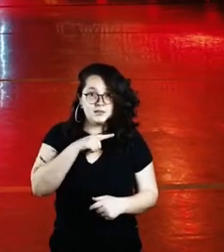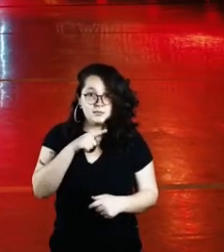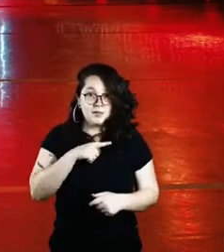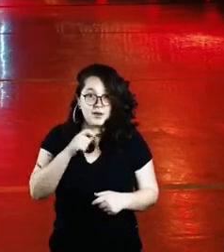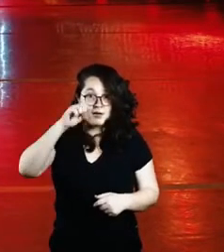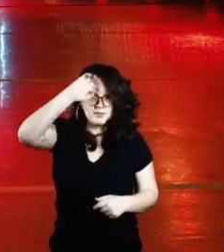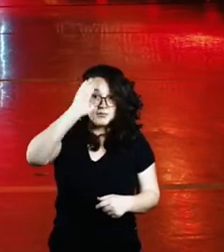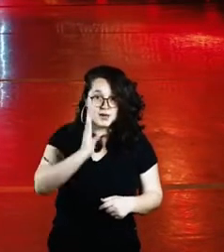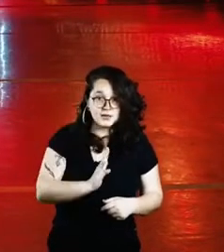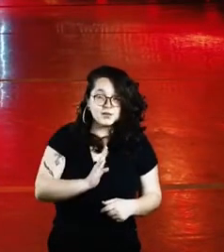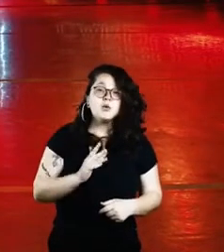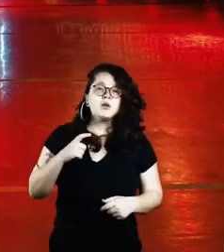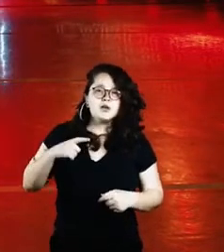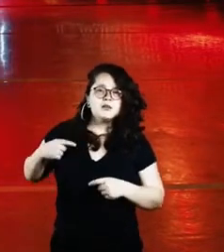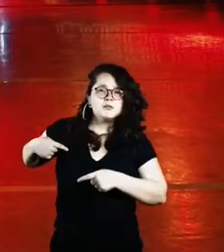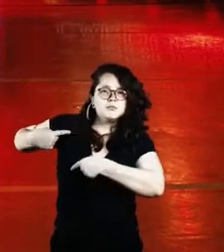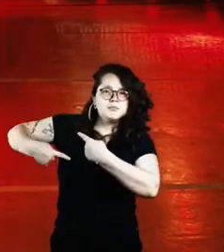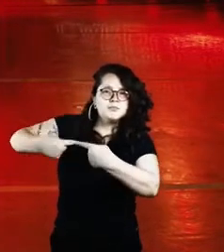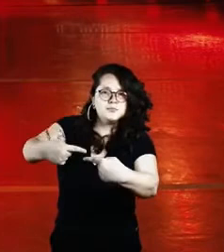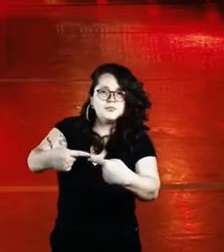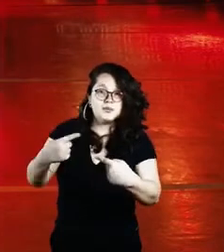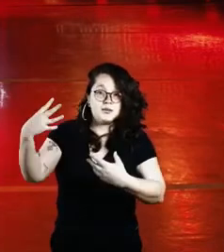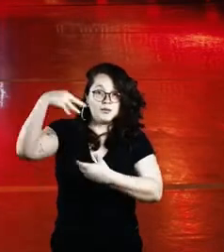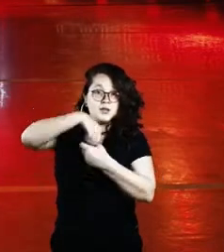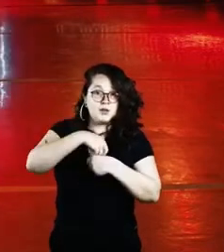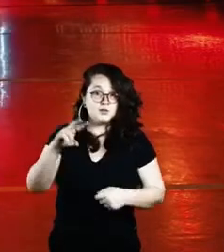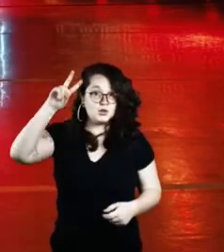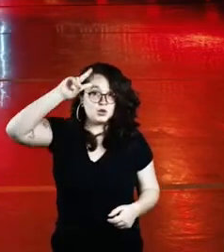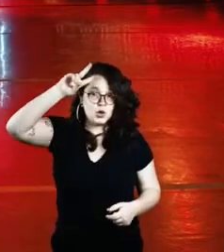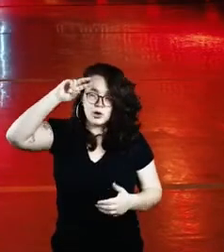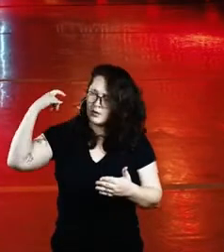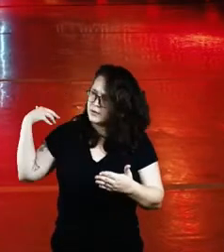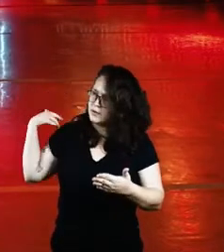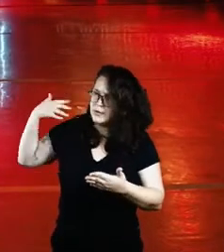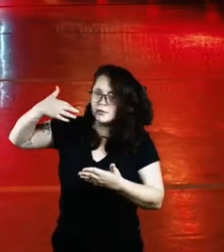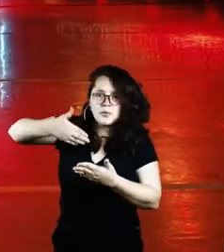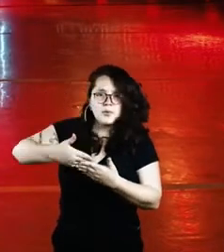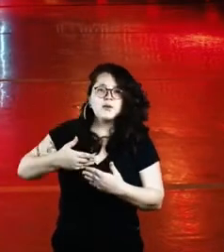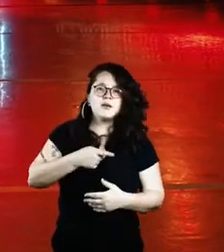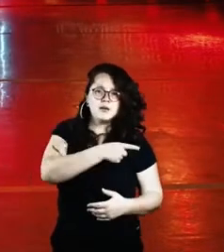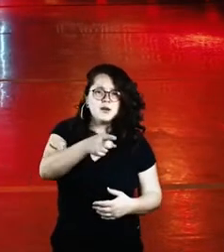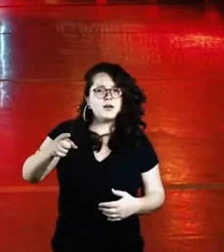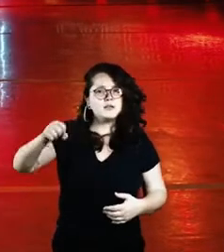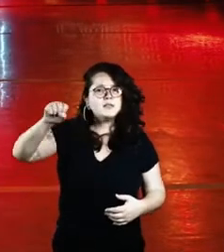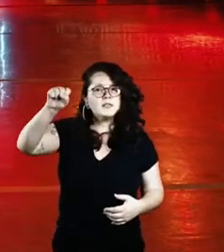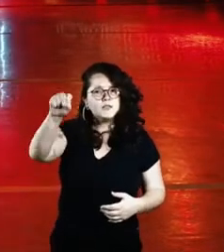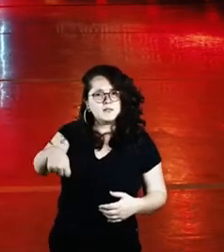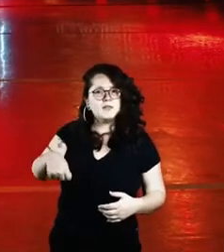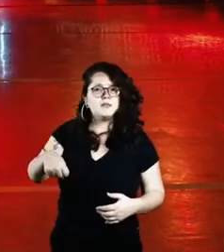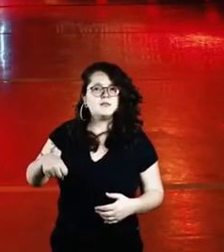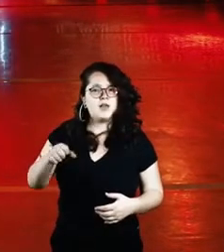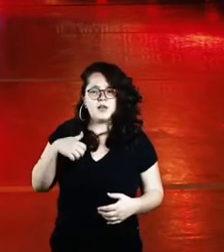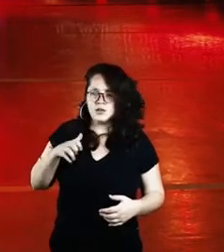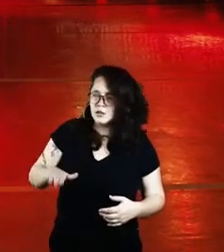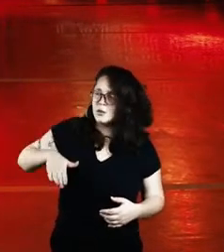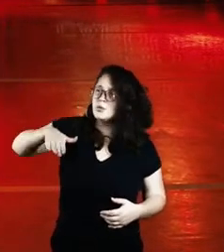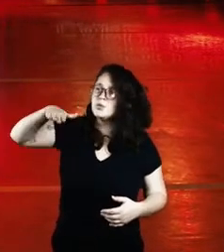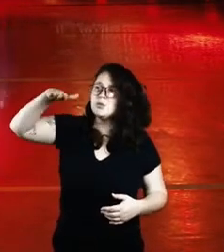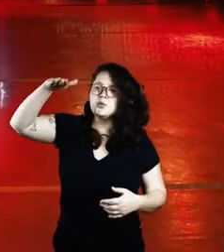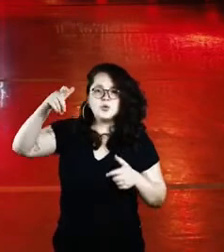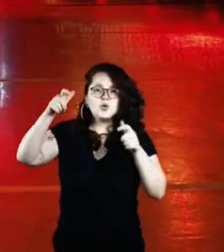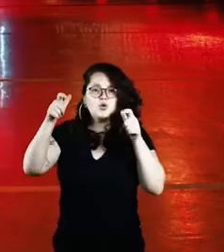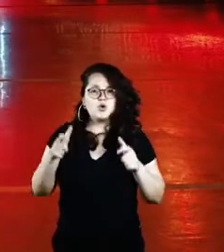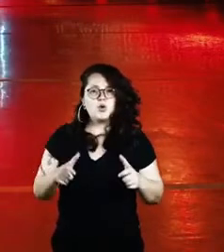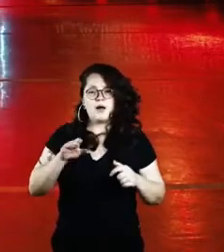que foram pioneiros na história do rap nacional e que, sim, são cria do Bixiga, cria da Bela